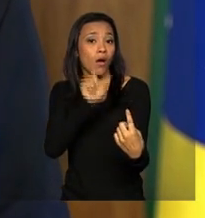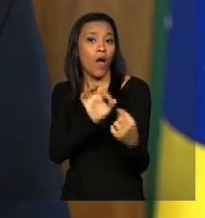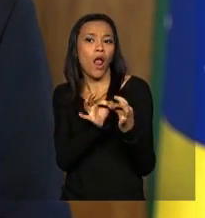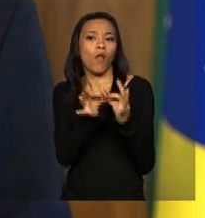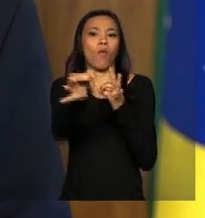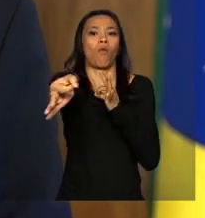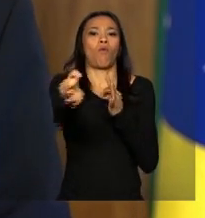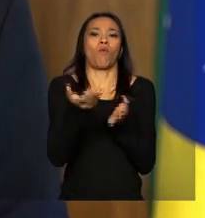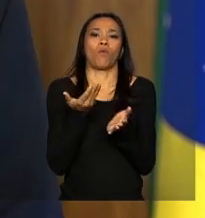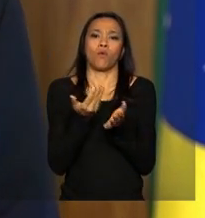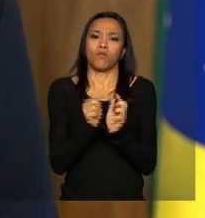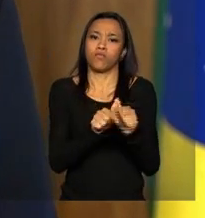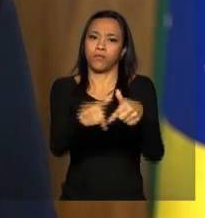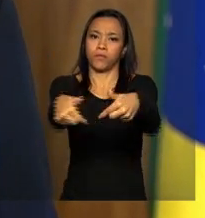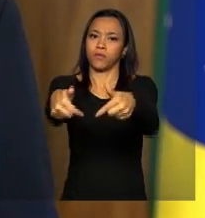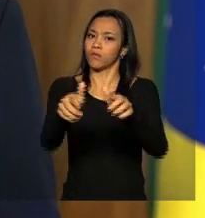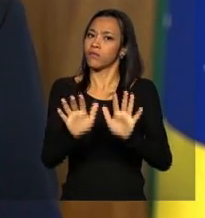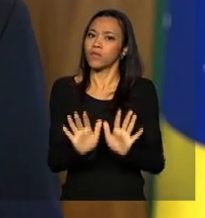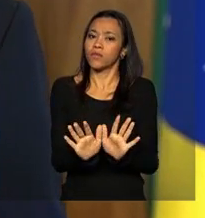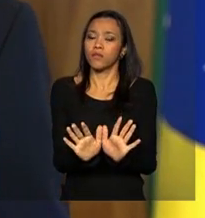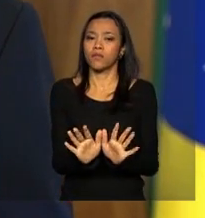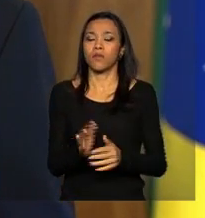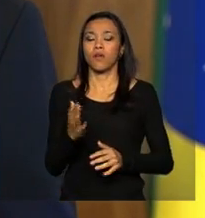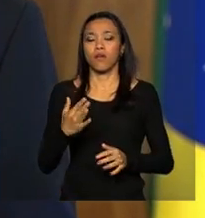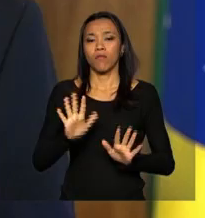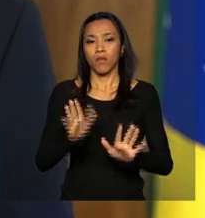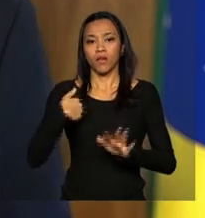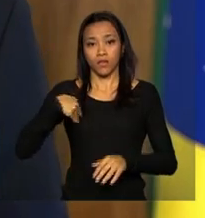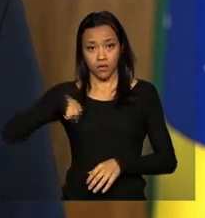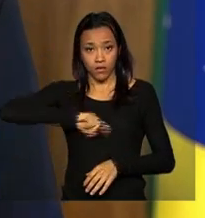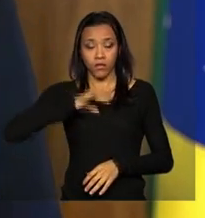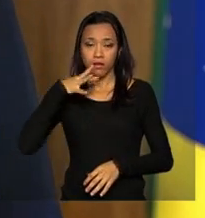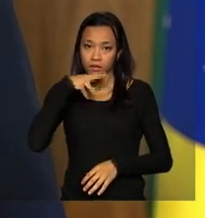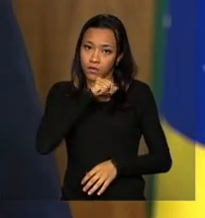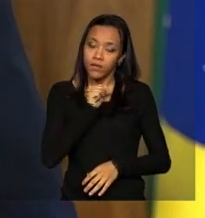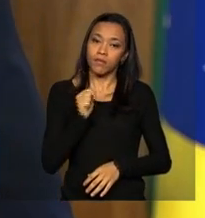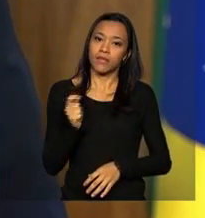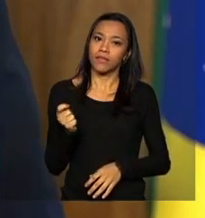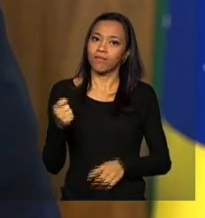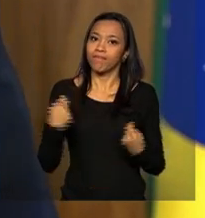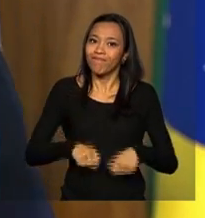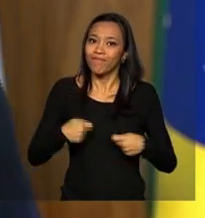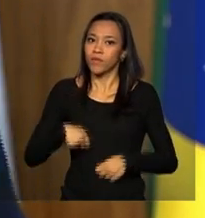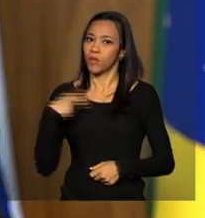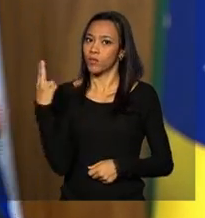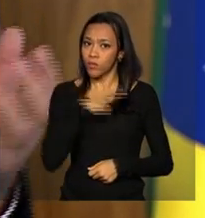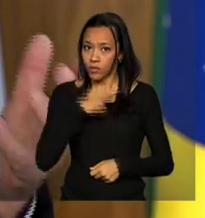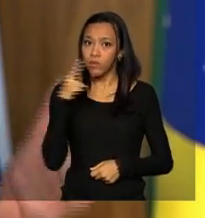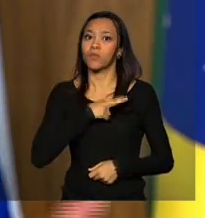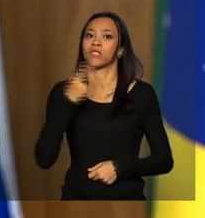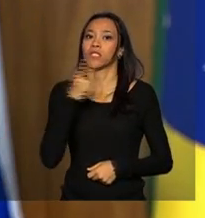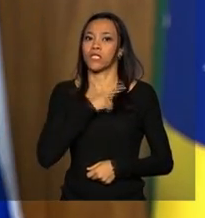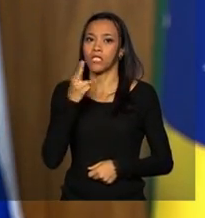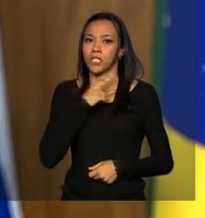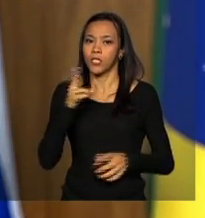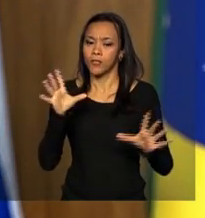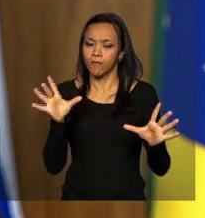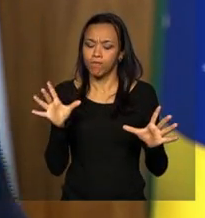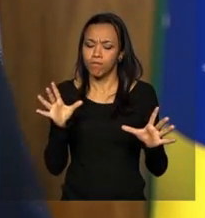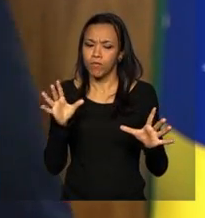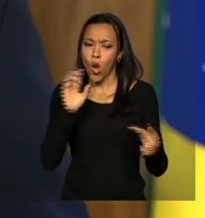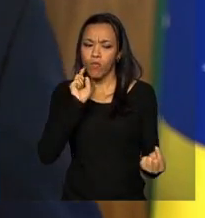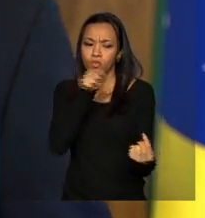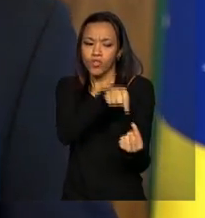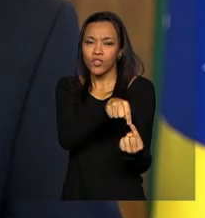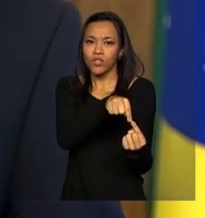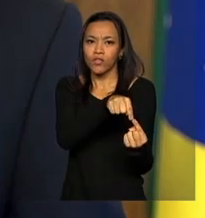estabelecidos no Tratado de Assunção, mas nós achamos modestamente que é preciso e urgente alinhar o Mercosul,